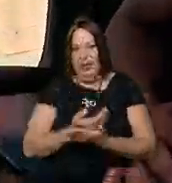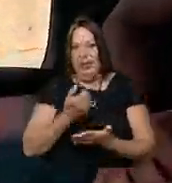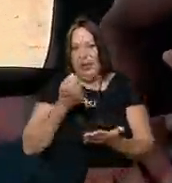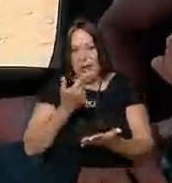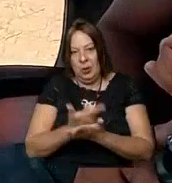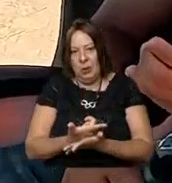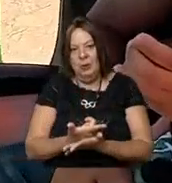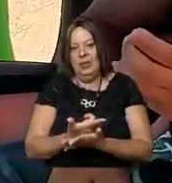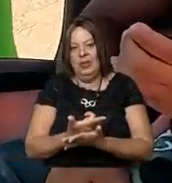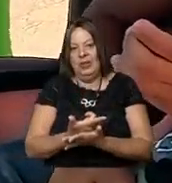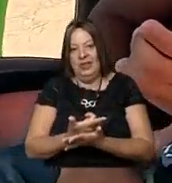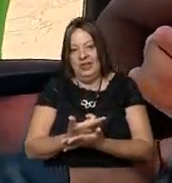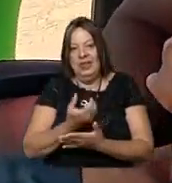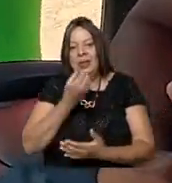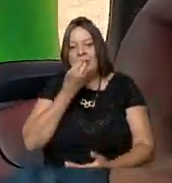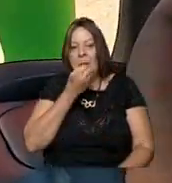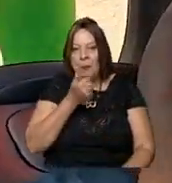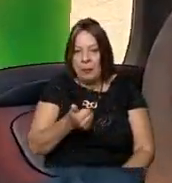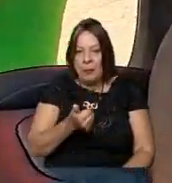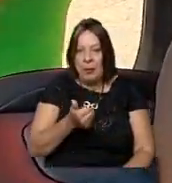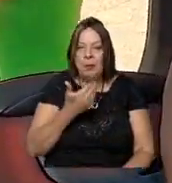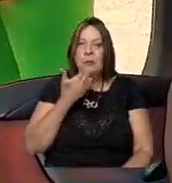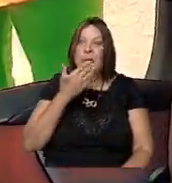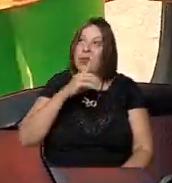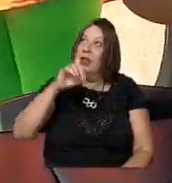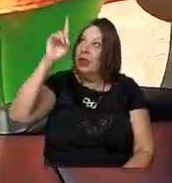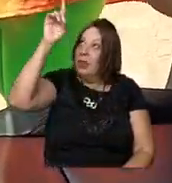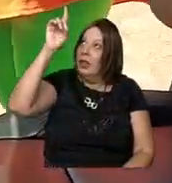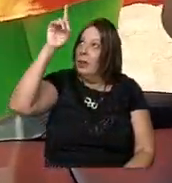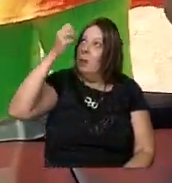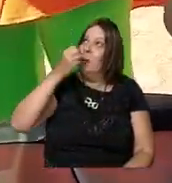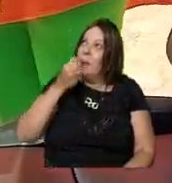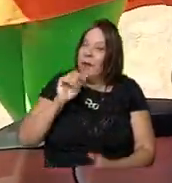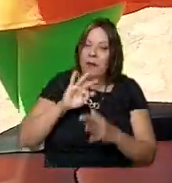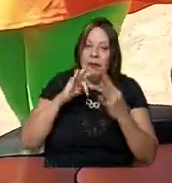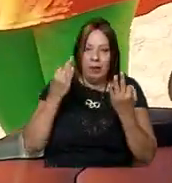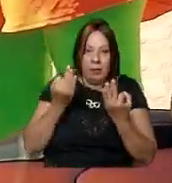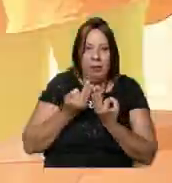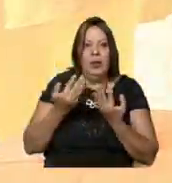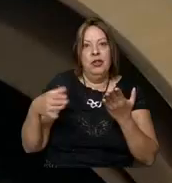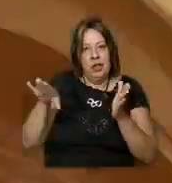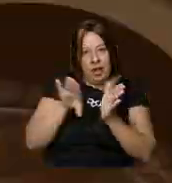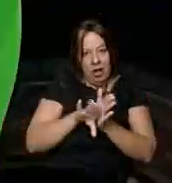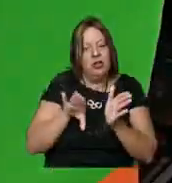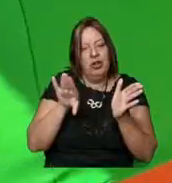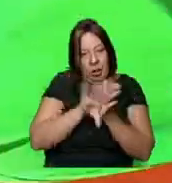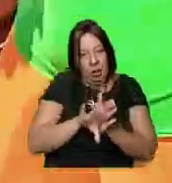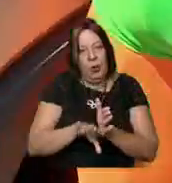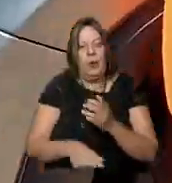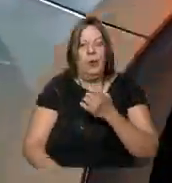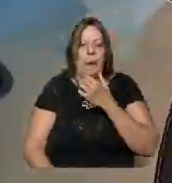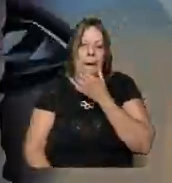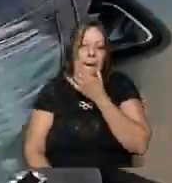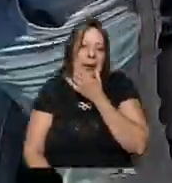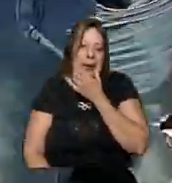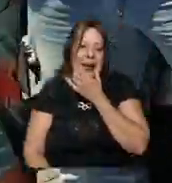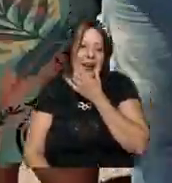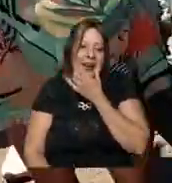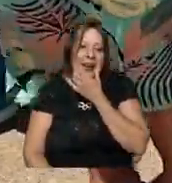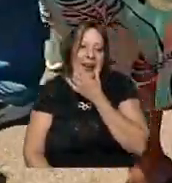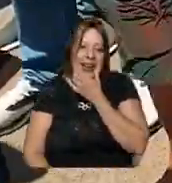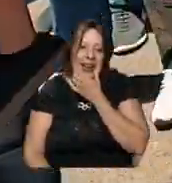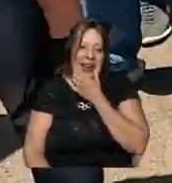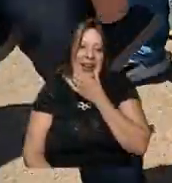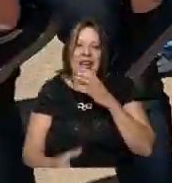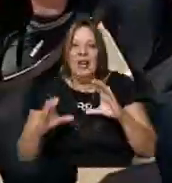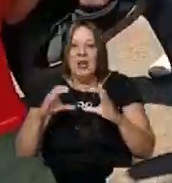se for para o seu bem, como eu sempre pedi a Deus que for para o meu bem, da minha família, que ele chegasse. E chegou. Gente, toda a equipe do